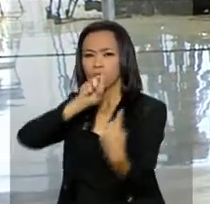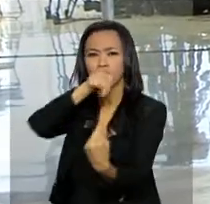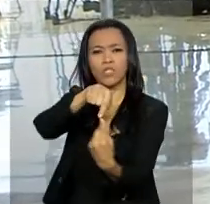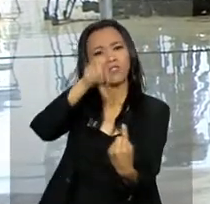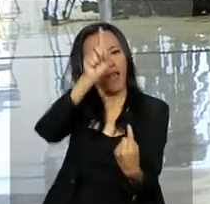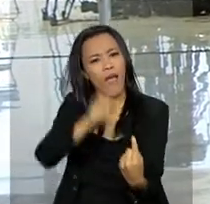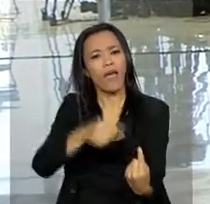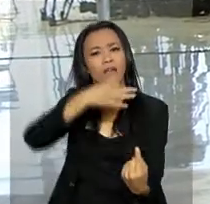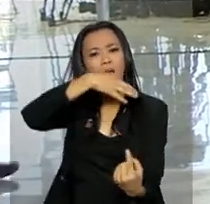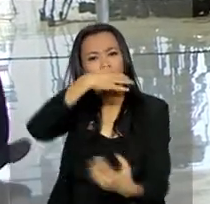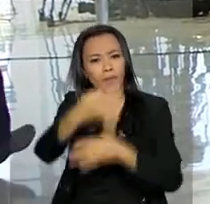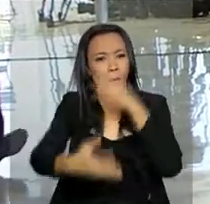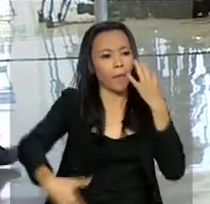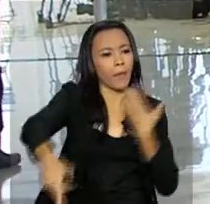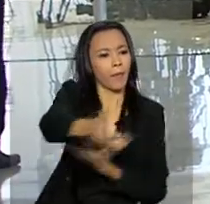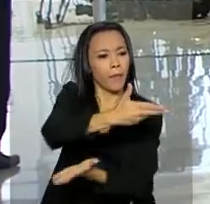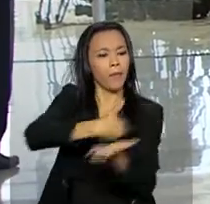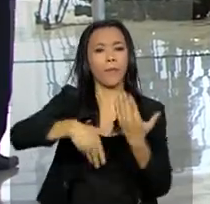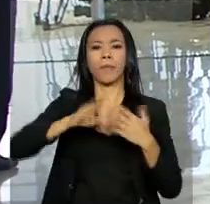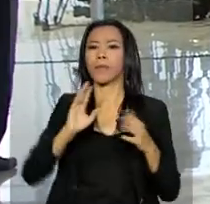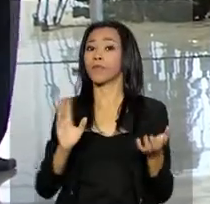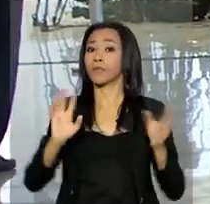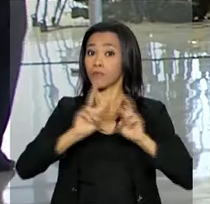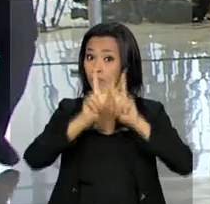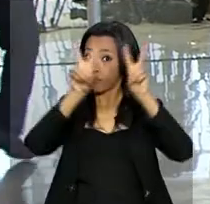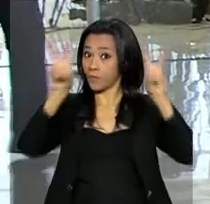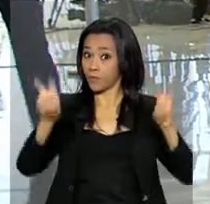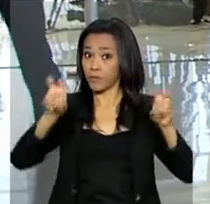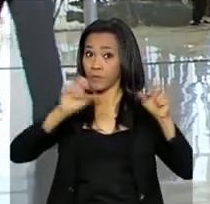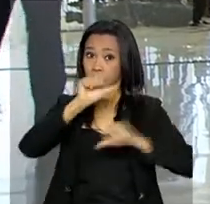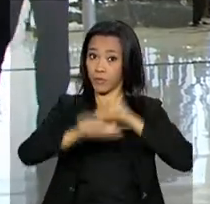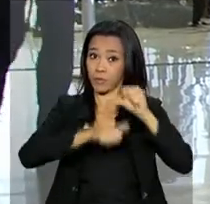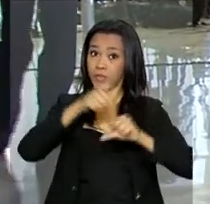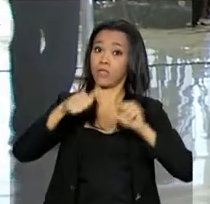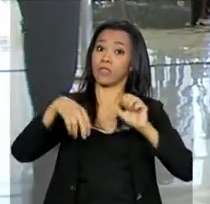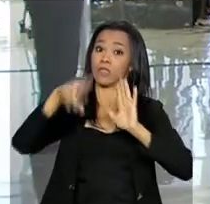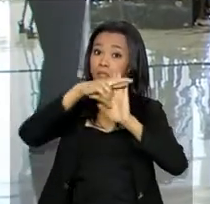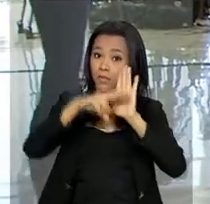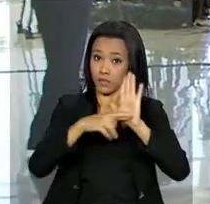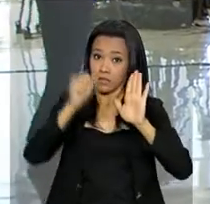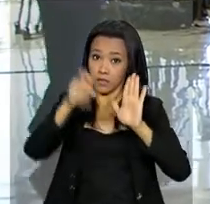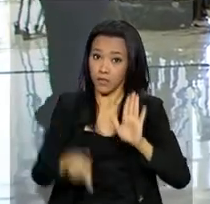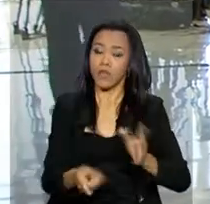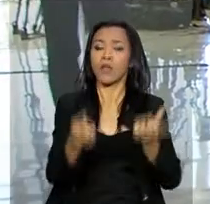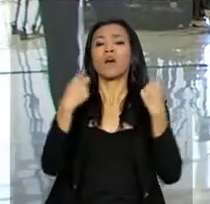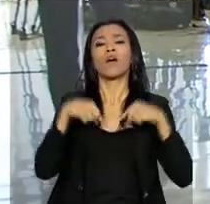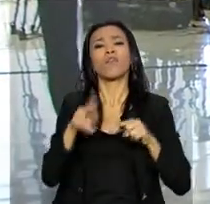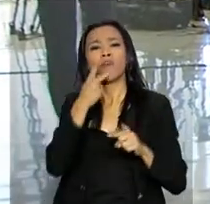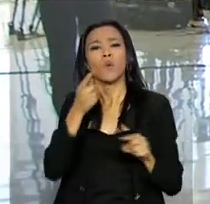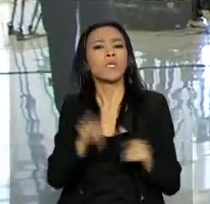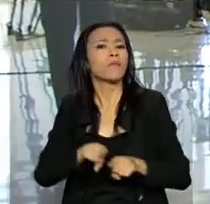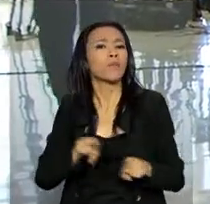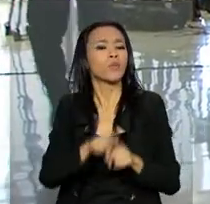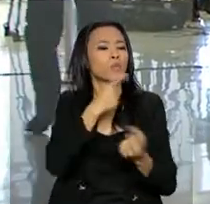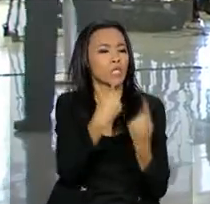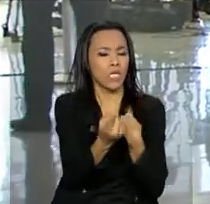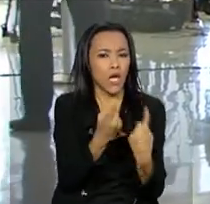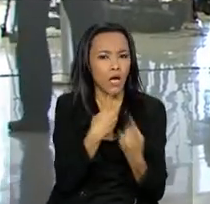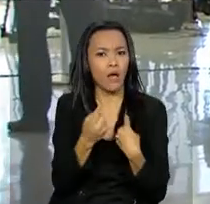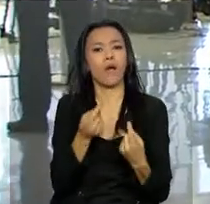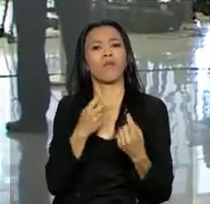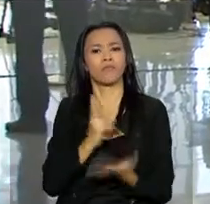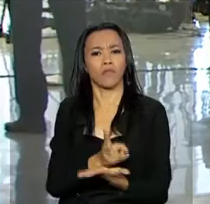trocar idéias a respeito da reforma da previdência ele destacou o diálogo que o governo tem tido com o congresso nacional